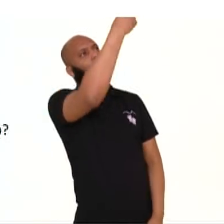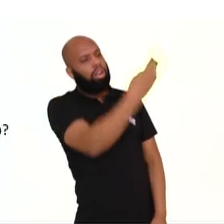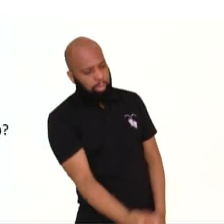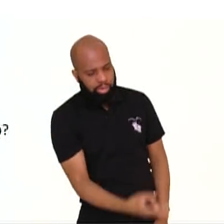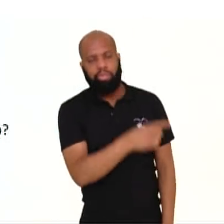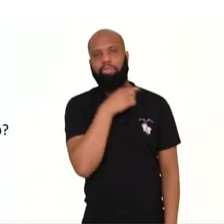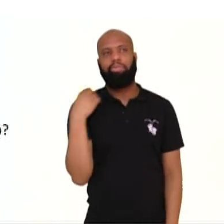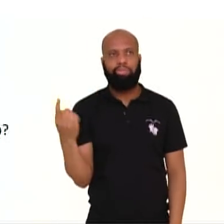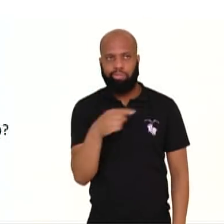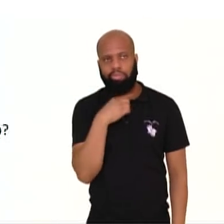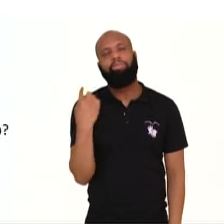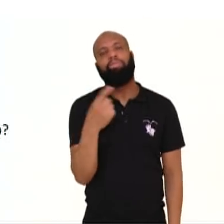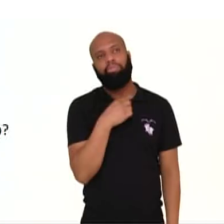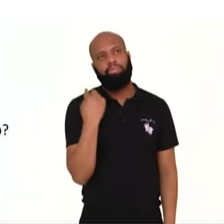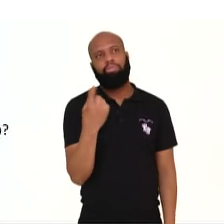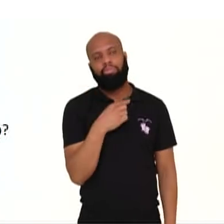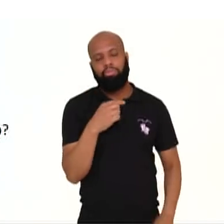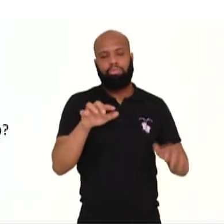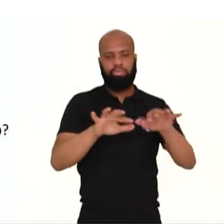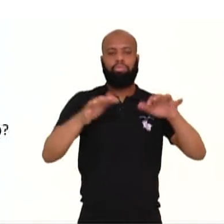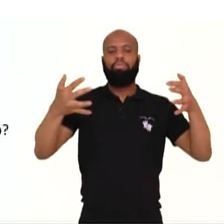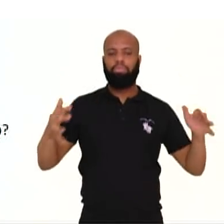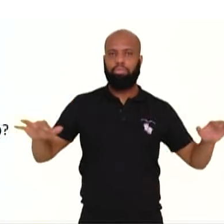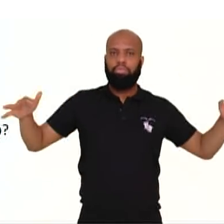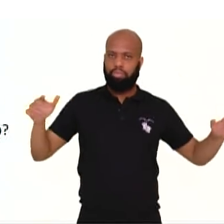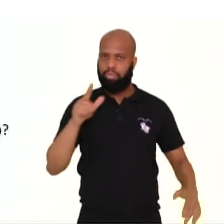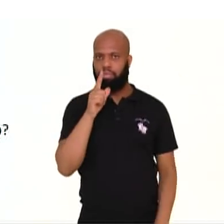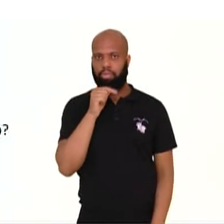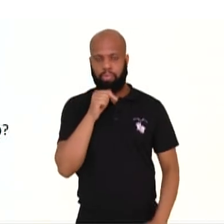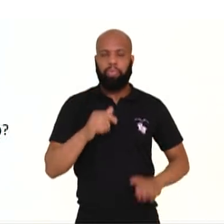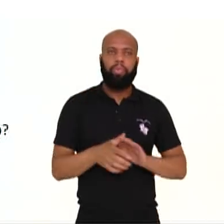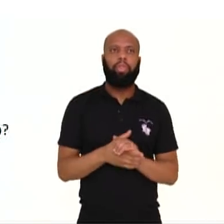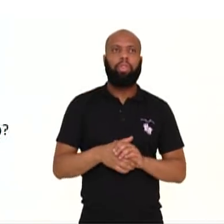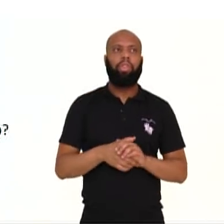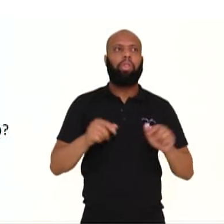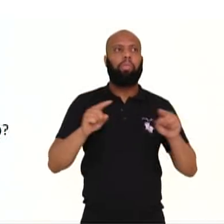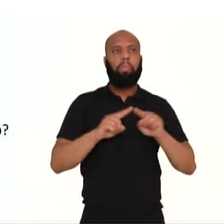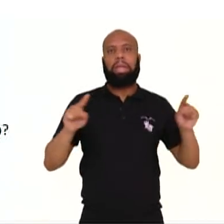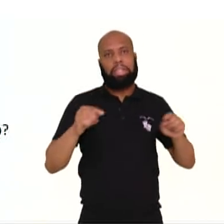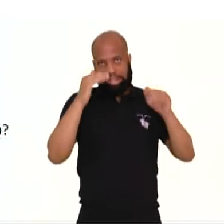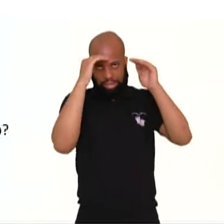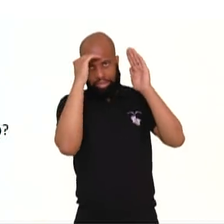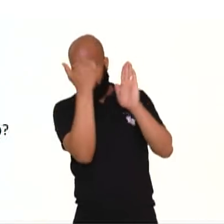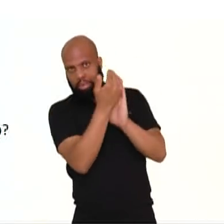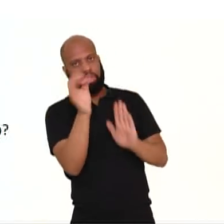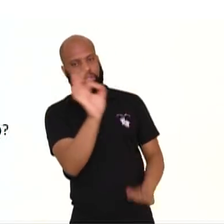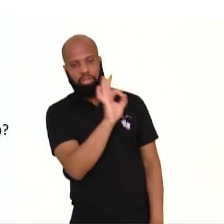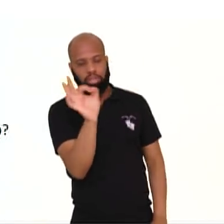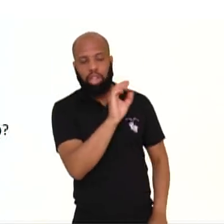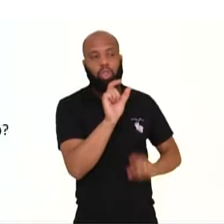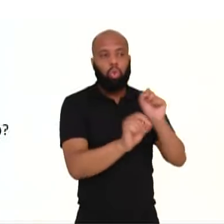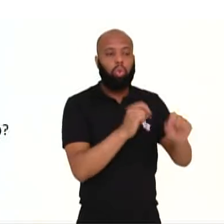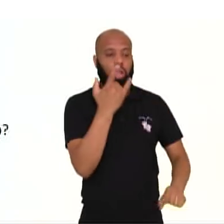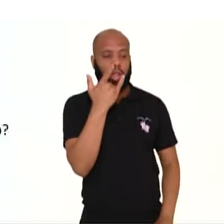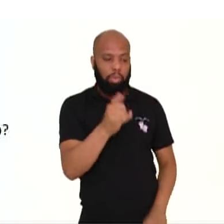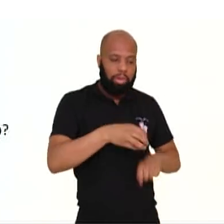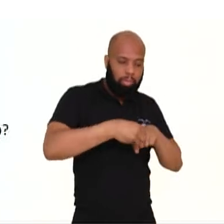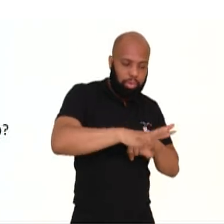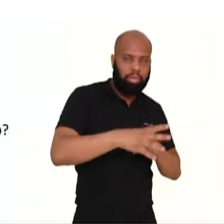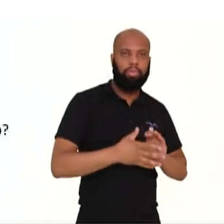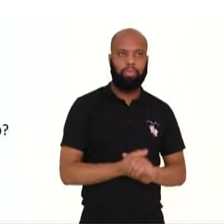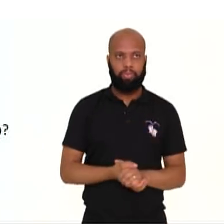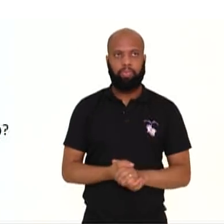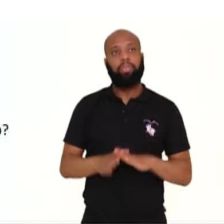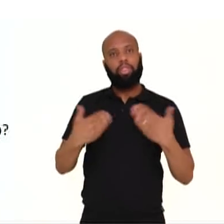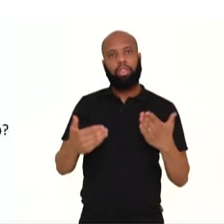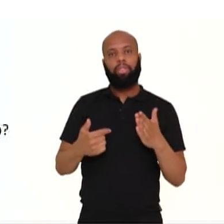águas turbulentas do mar, após haver desobedecido a recomendação da pessoa mais velha. Muito